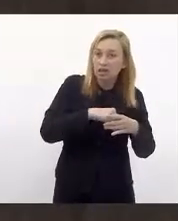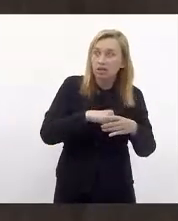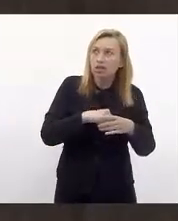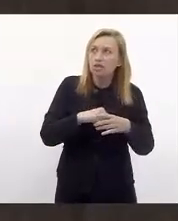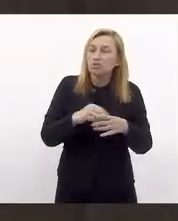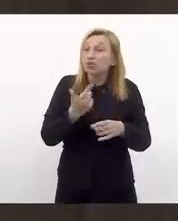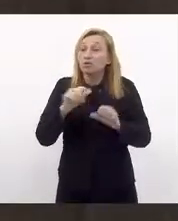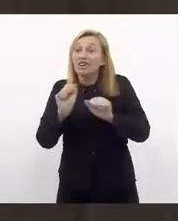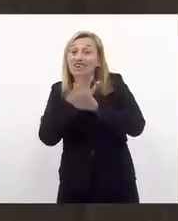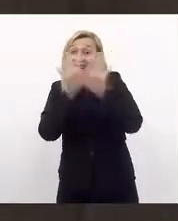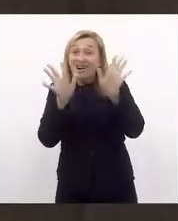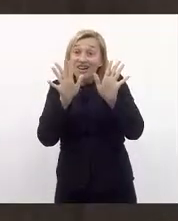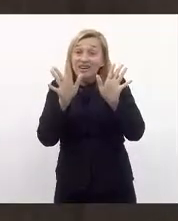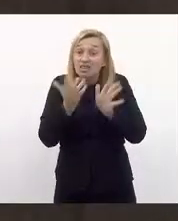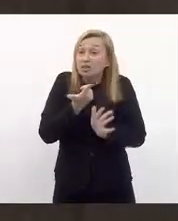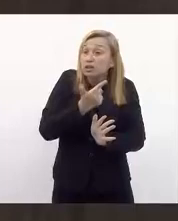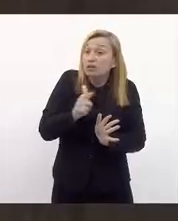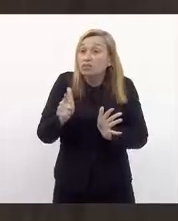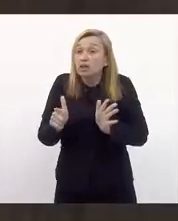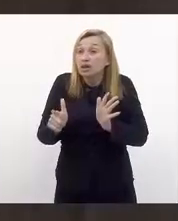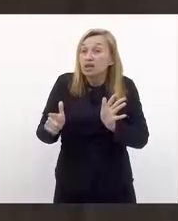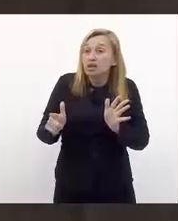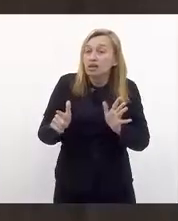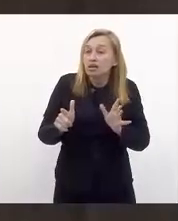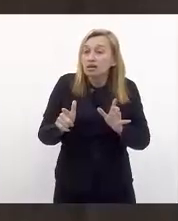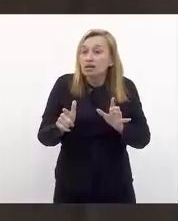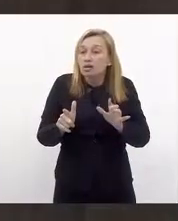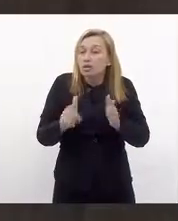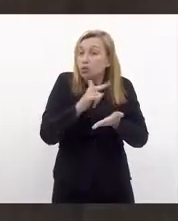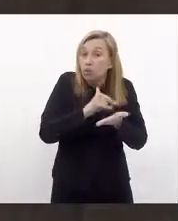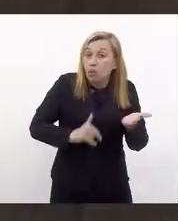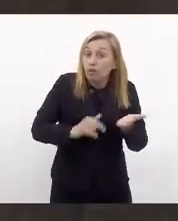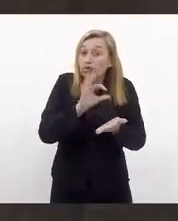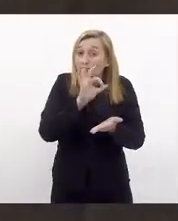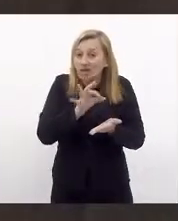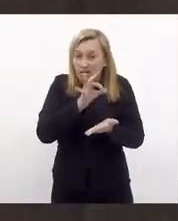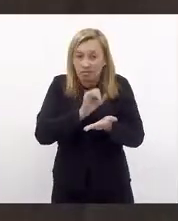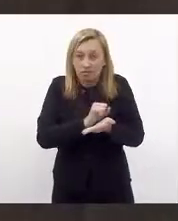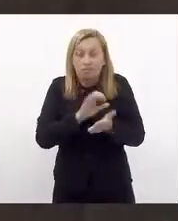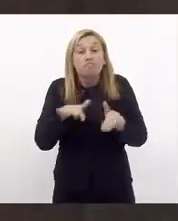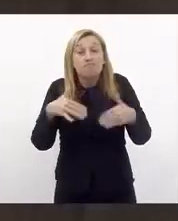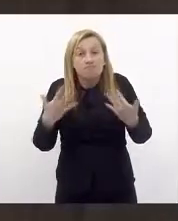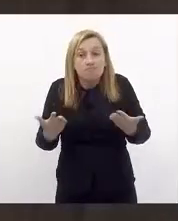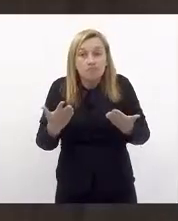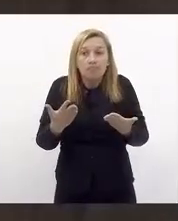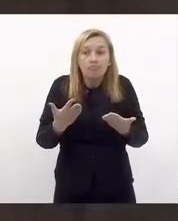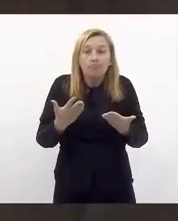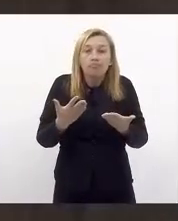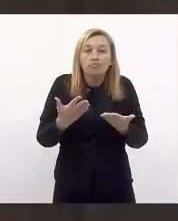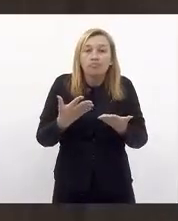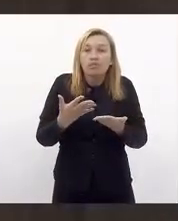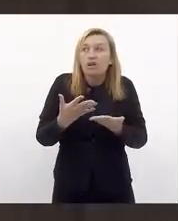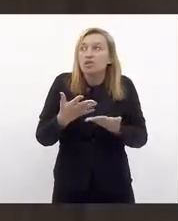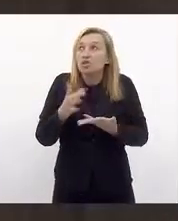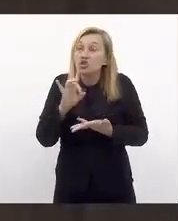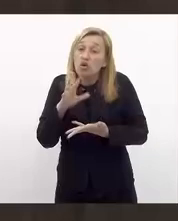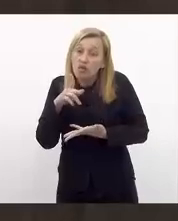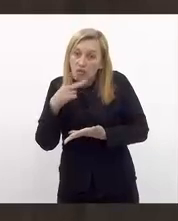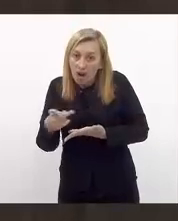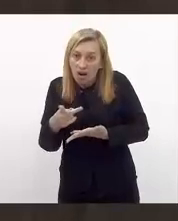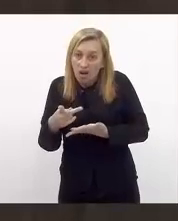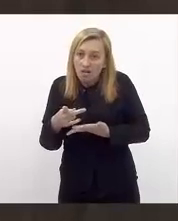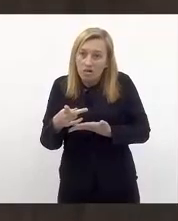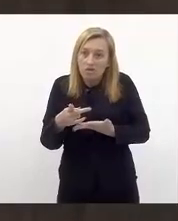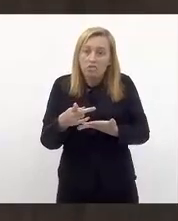ainda não é clareza porque não tem materialidade ainda não tem documento Então tá tá muito tipo então